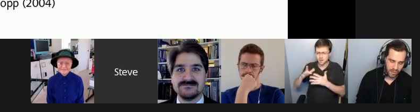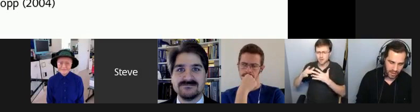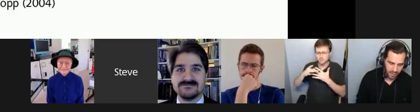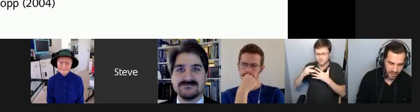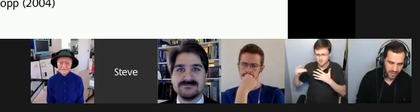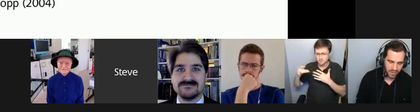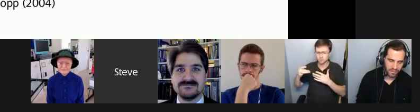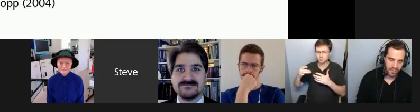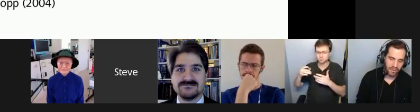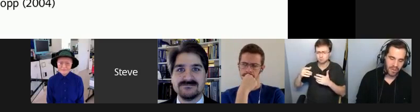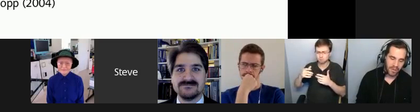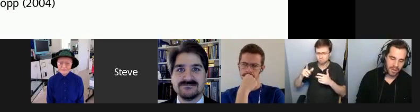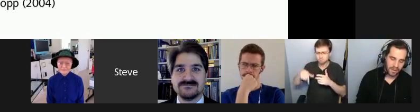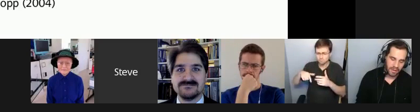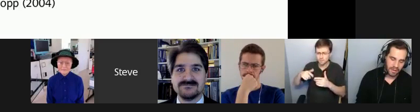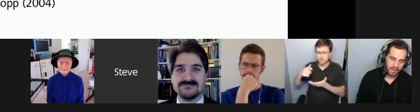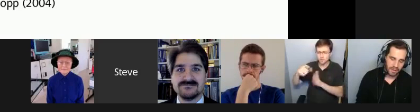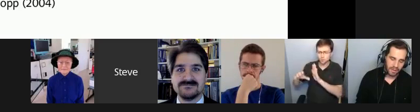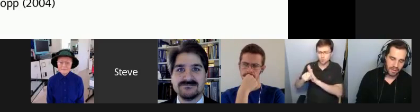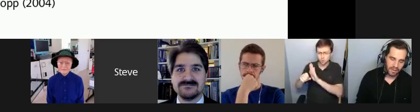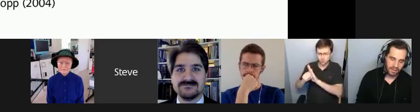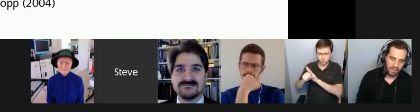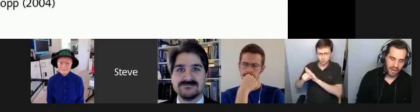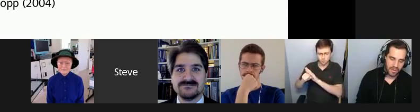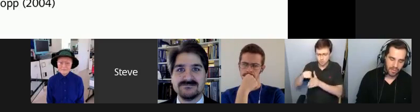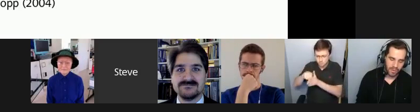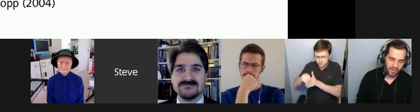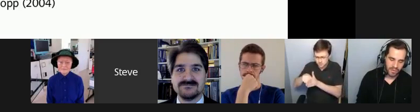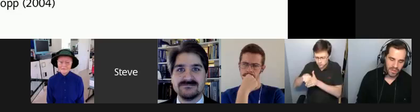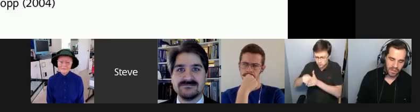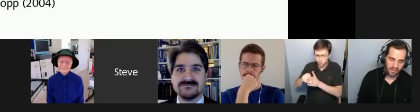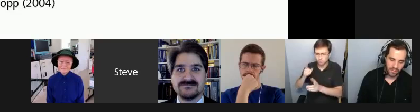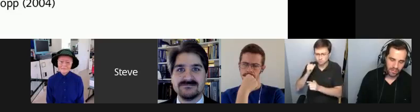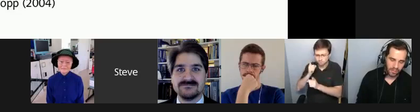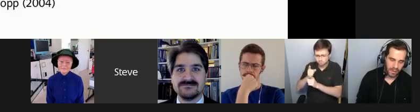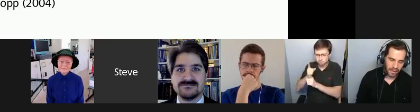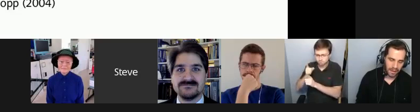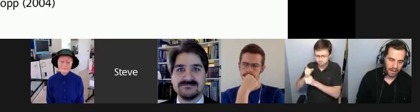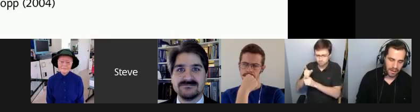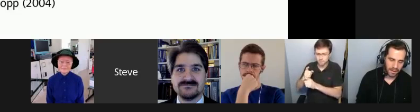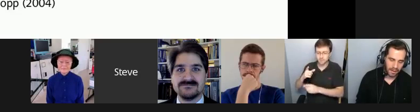sobre signo linguístico, fala sobre o signo,